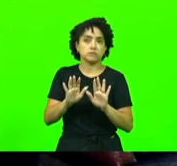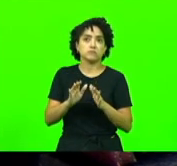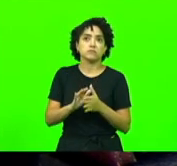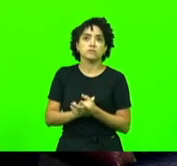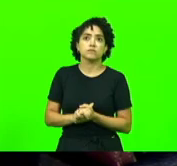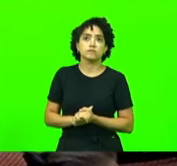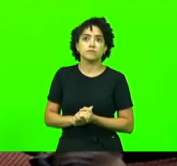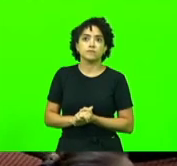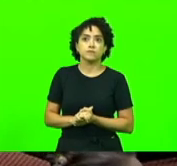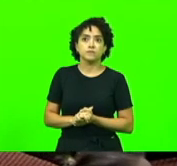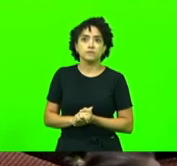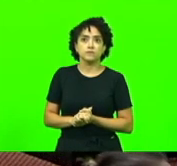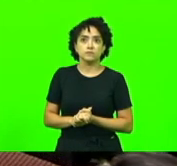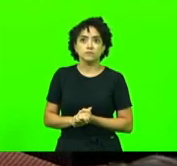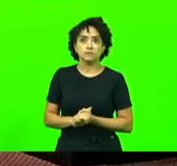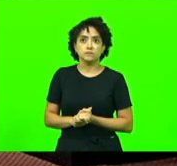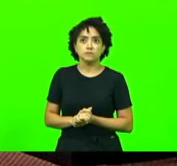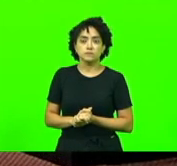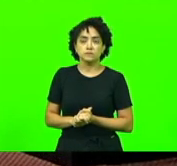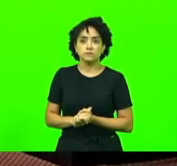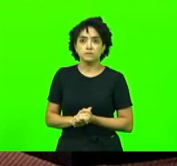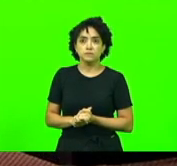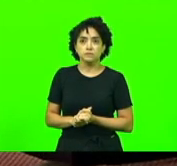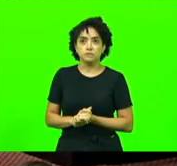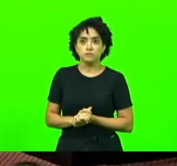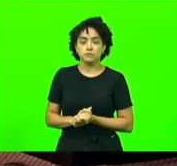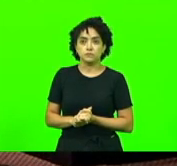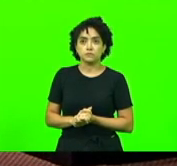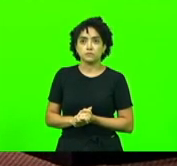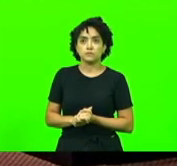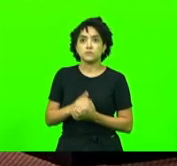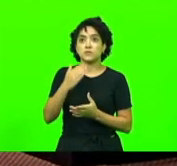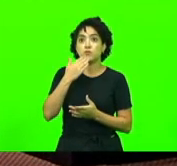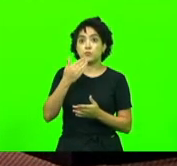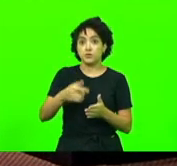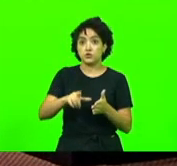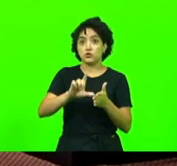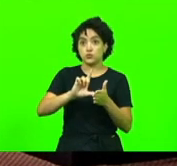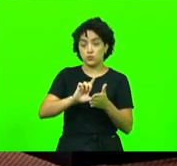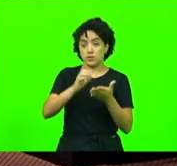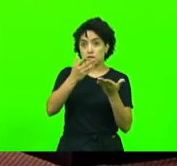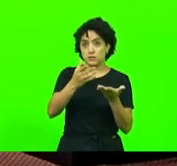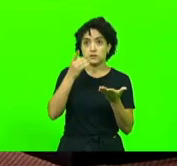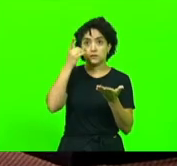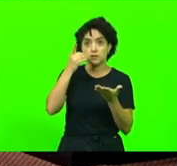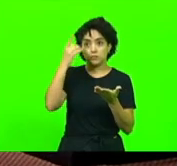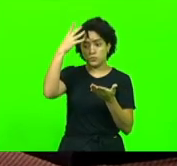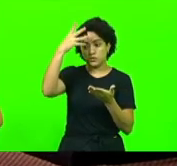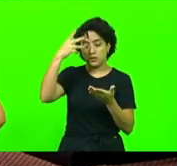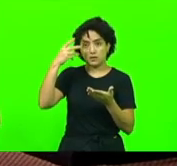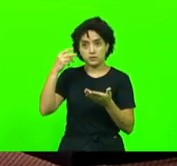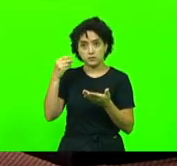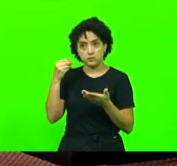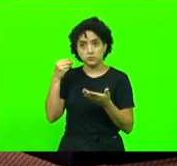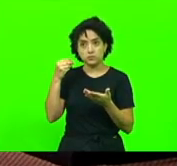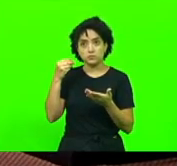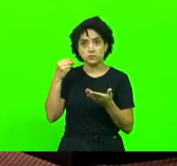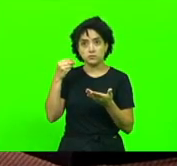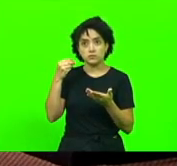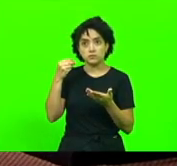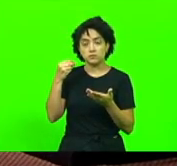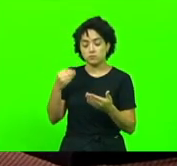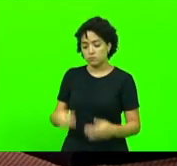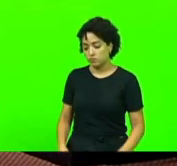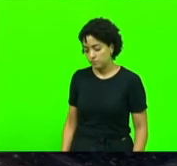não, pela ordem. Tem o pedido antes da deputada Luciane, senhor, e do deputado Fabiano. Senhor presidente,